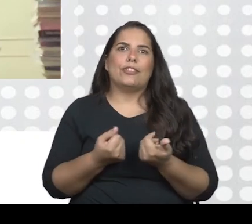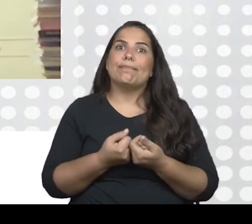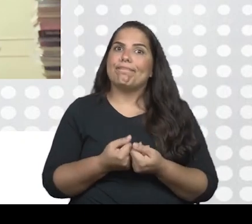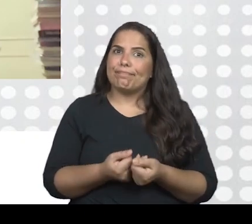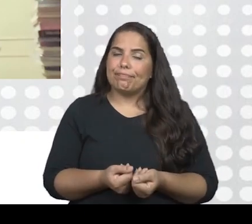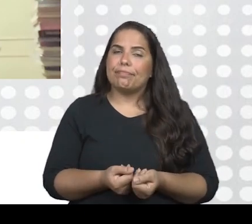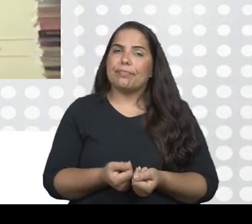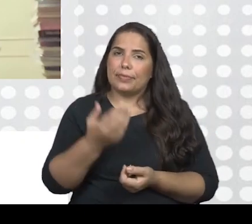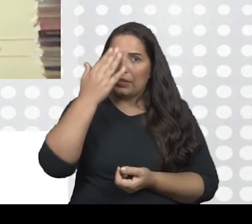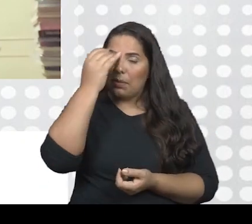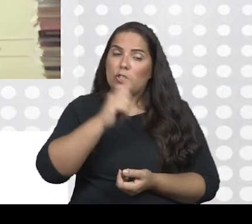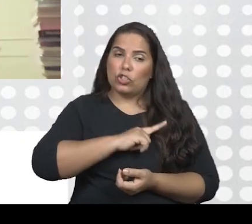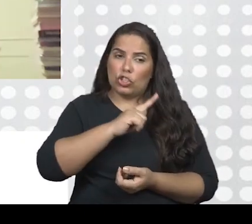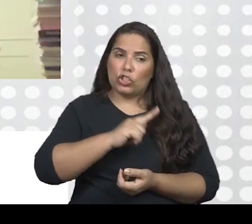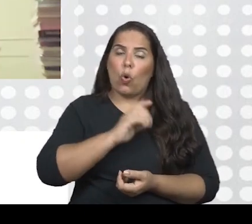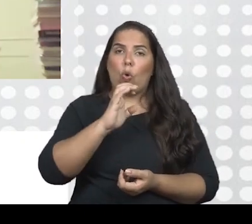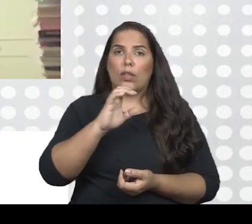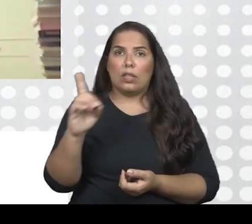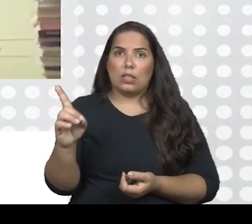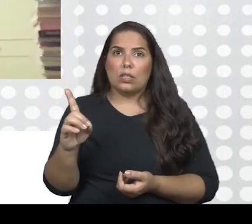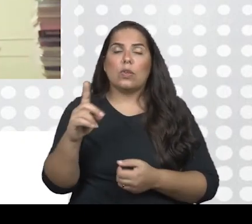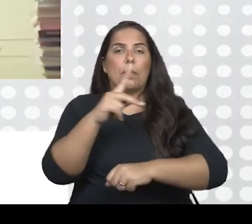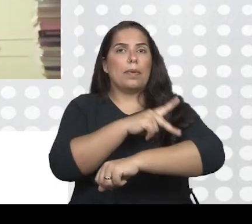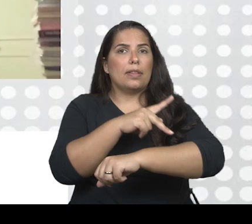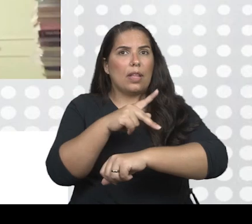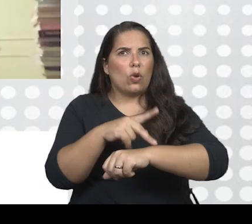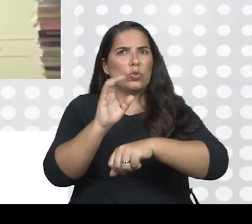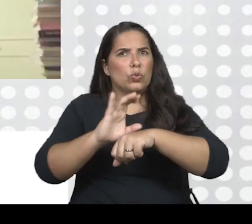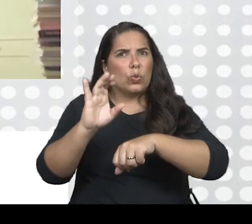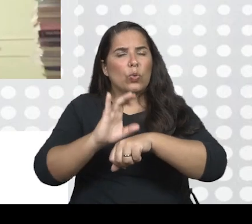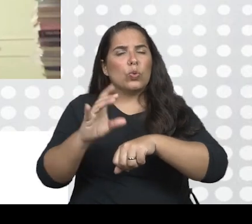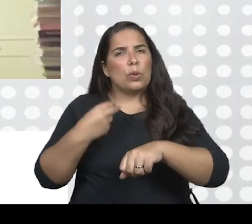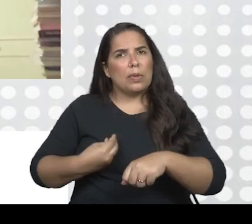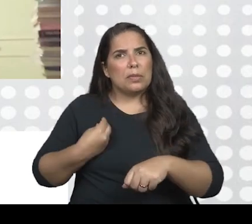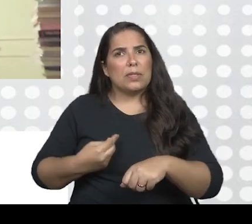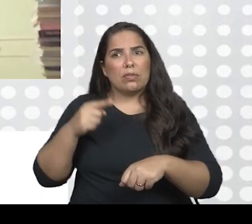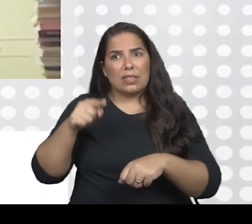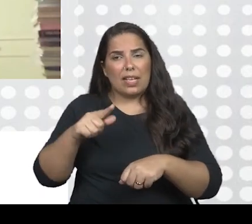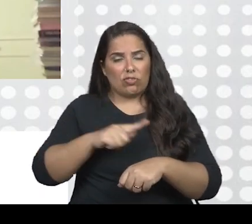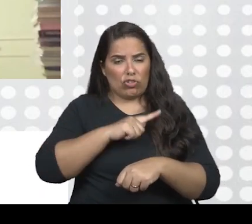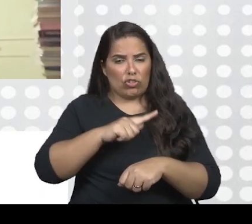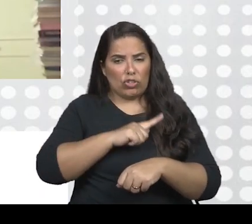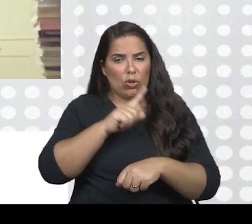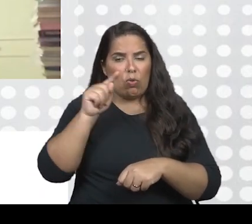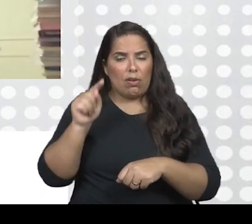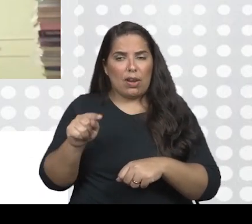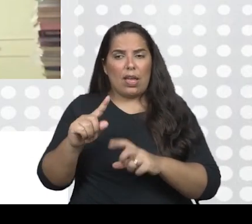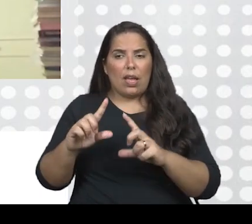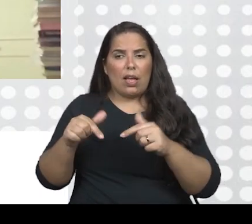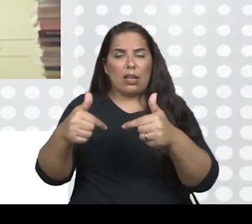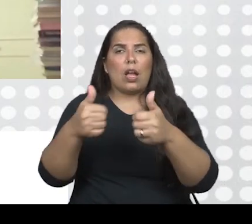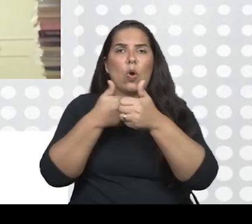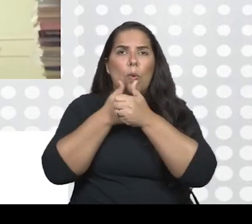né? A gestão, a coordenação pedagógica de um curso e a participação dessa gestão